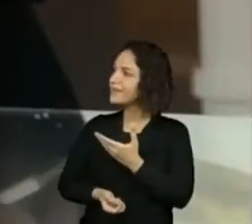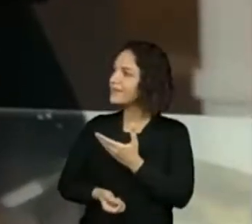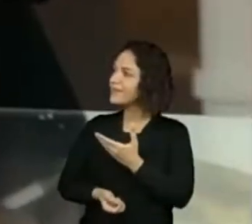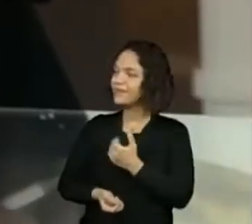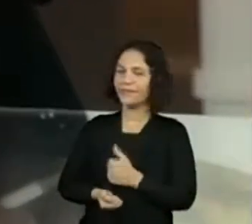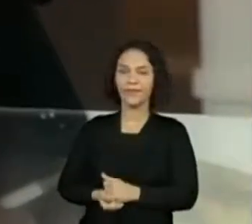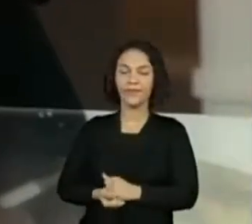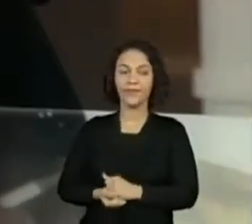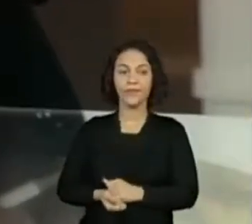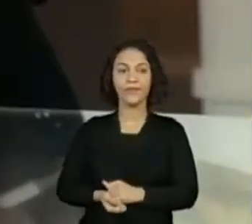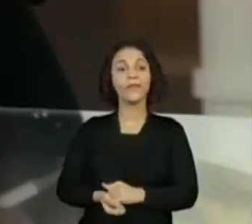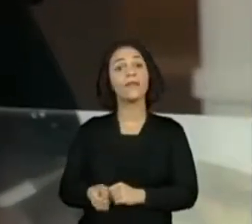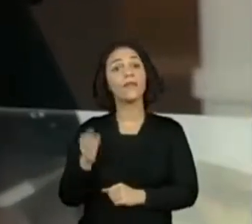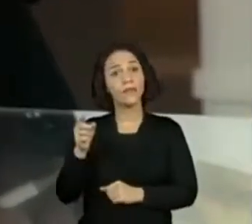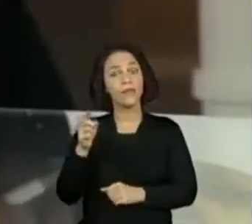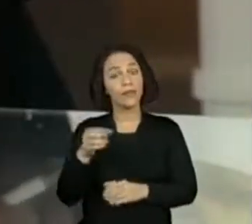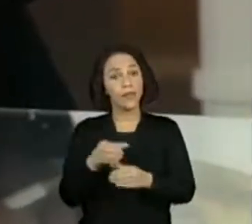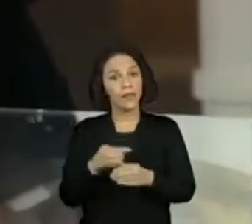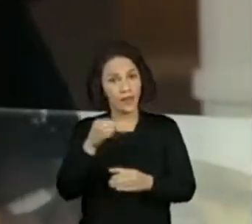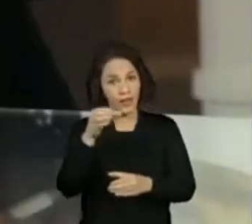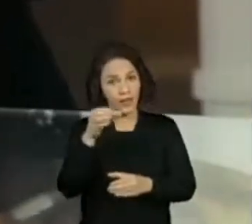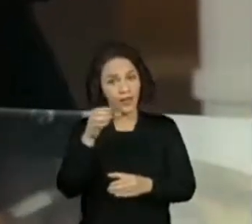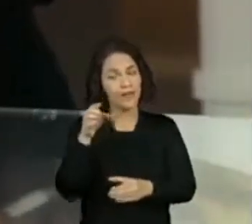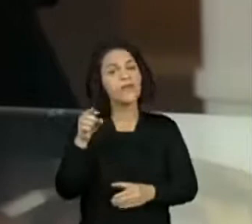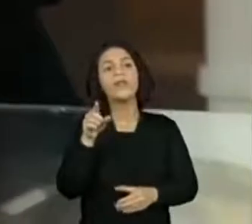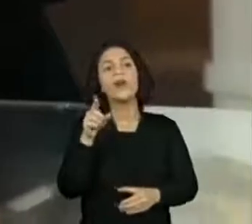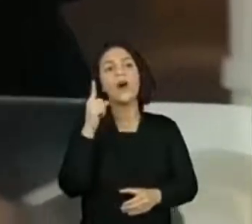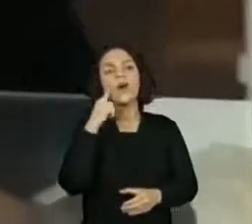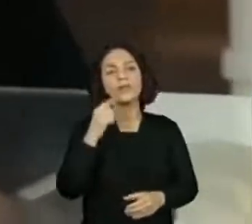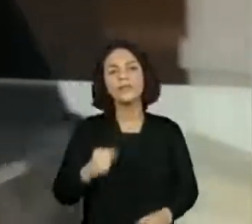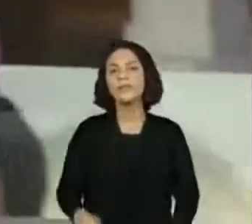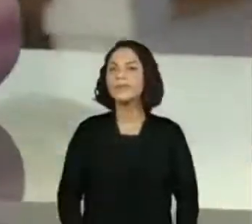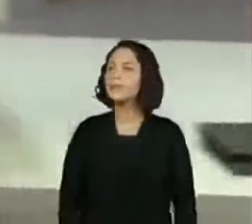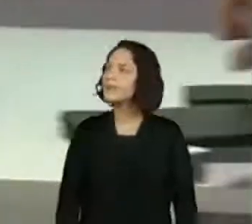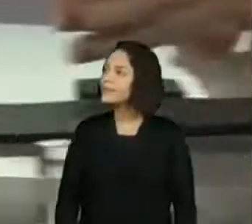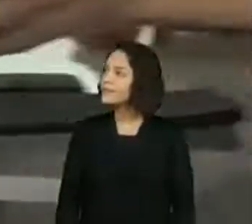dado. Olhando para a garrafinha. Olha lá.